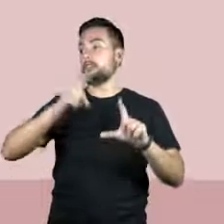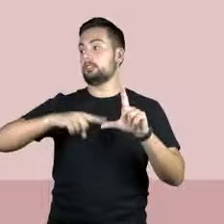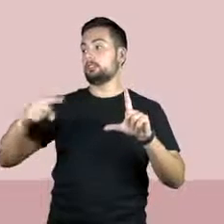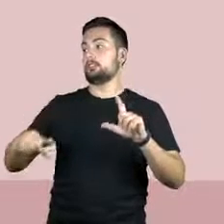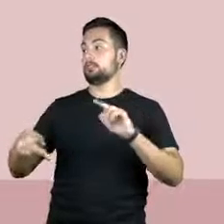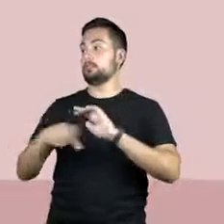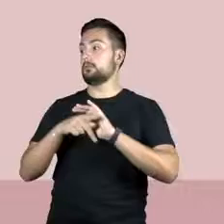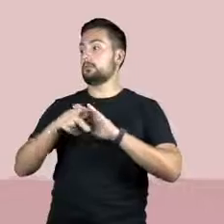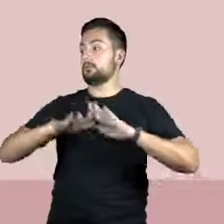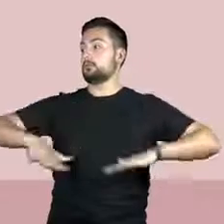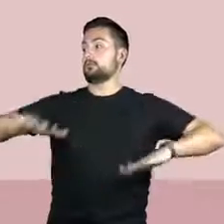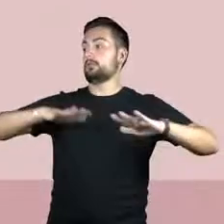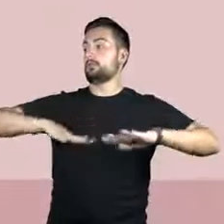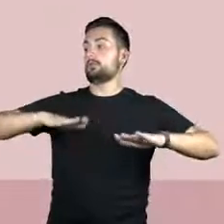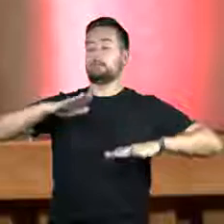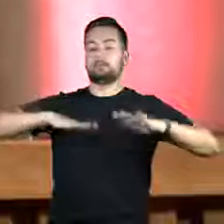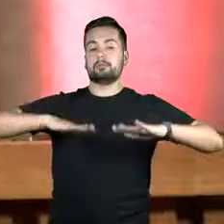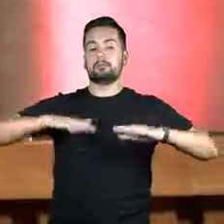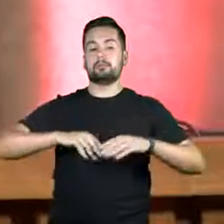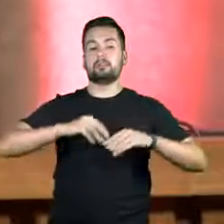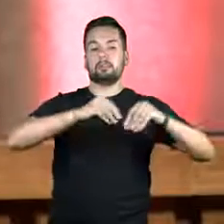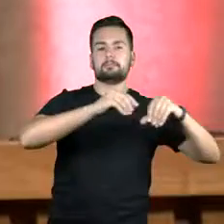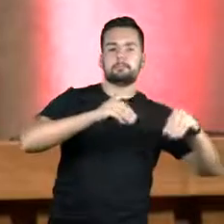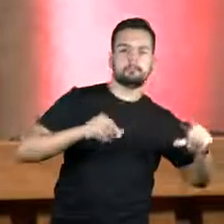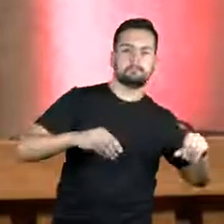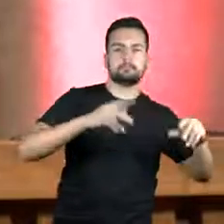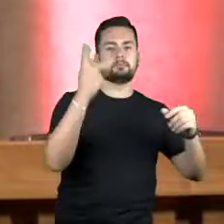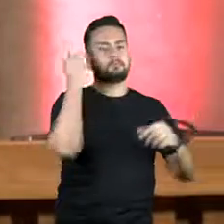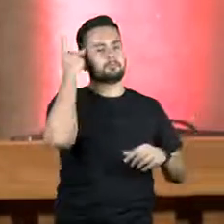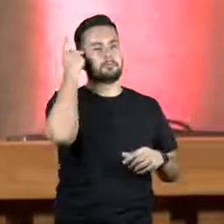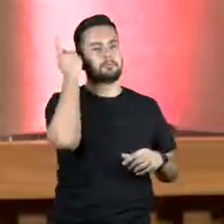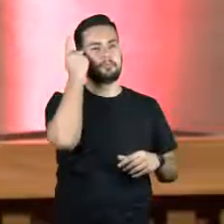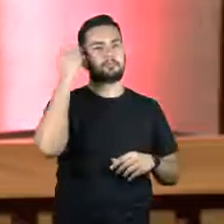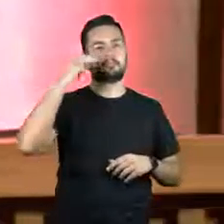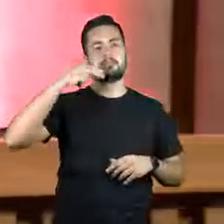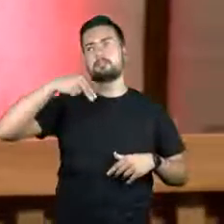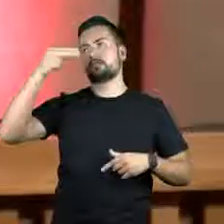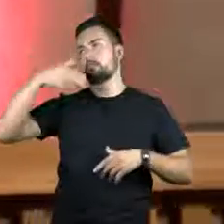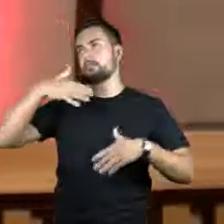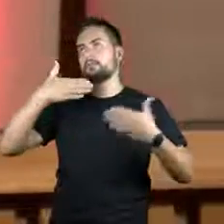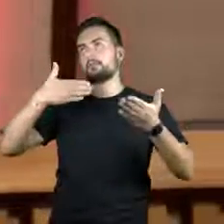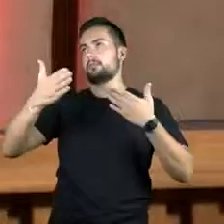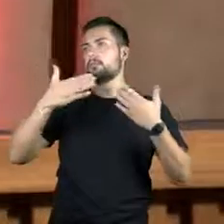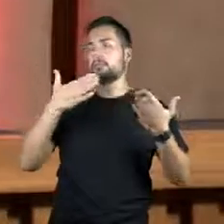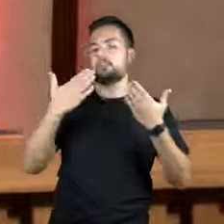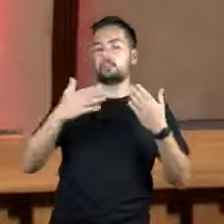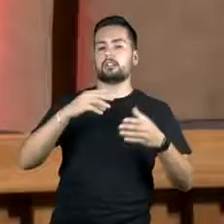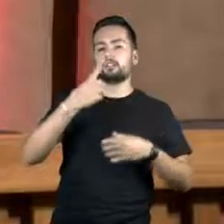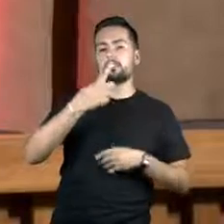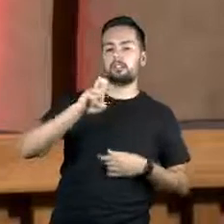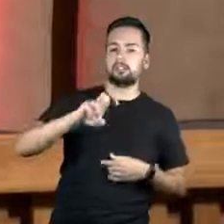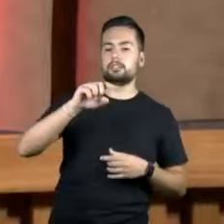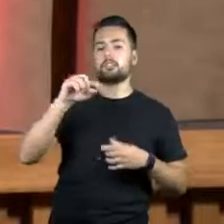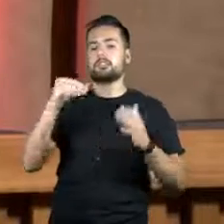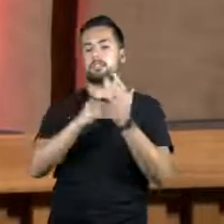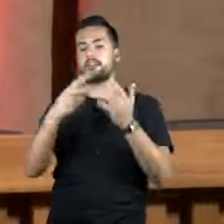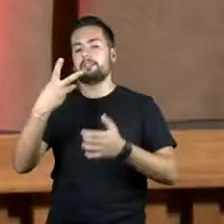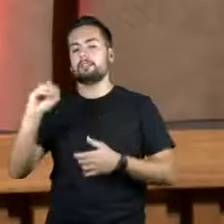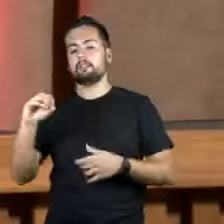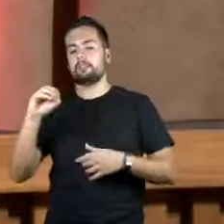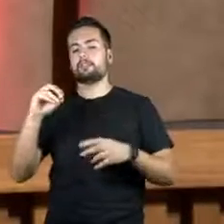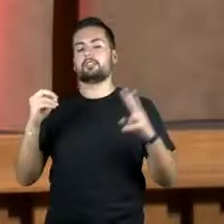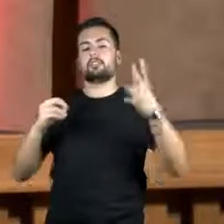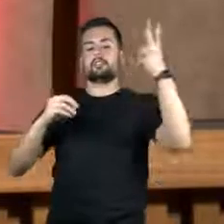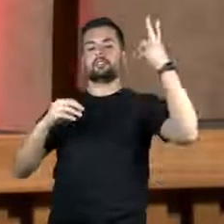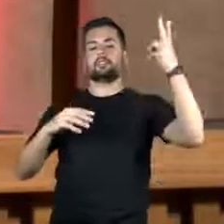de solo, né? Então, por exemplo, uma areia de São Paulo com N entre 15 e 20. Tá? Qual que é o valor